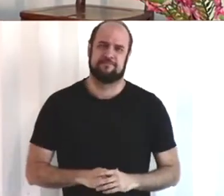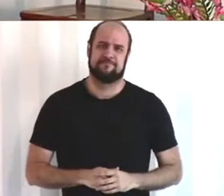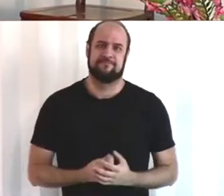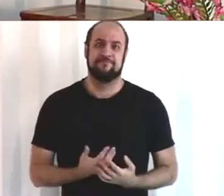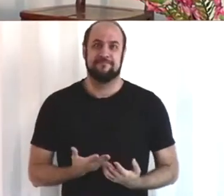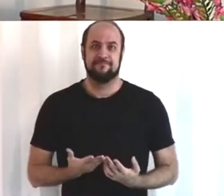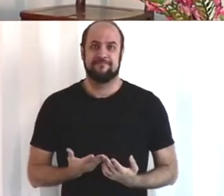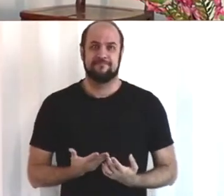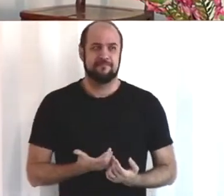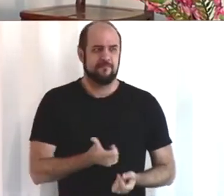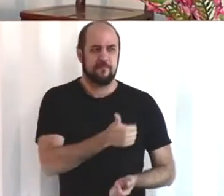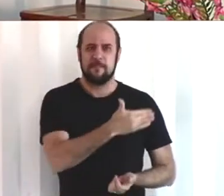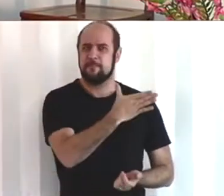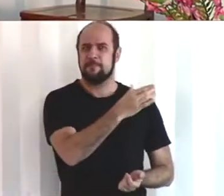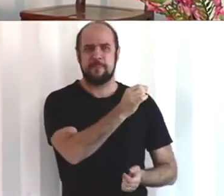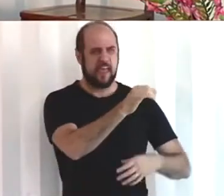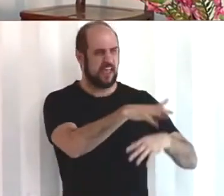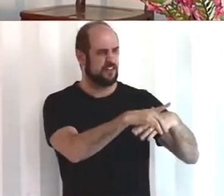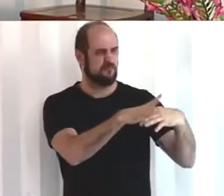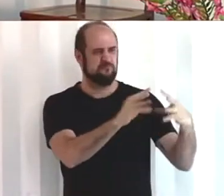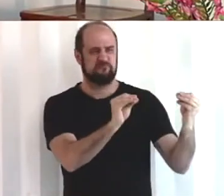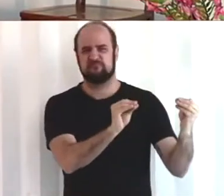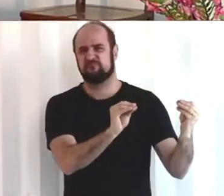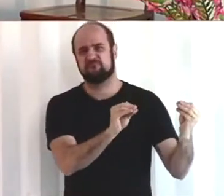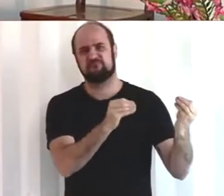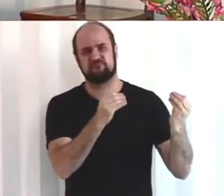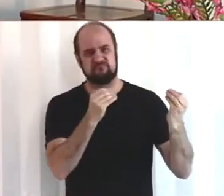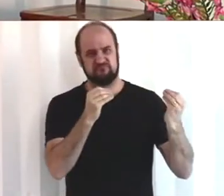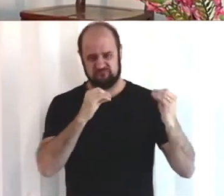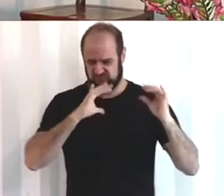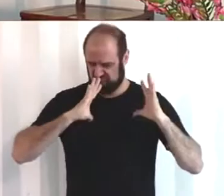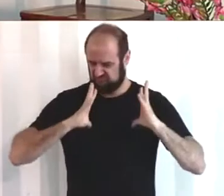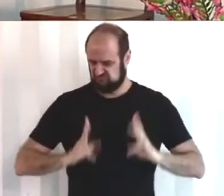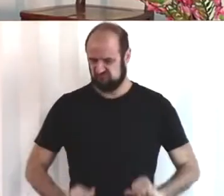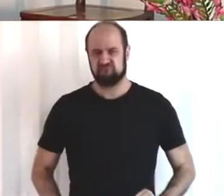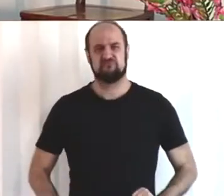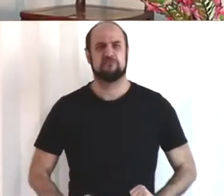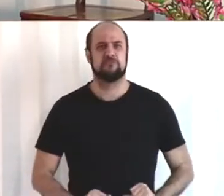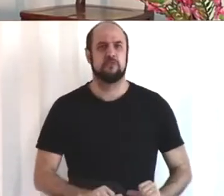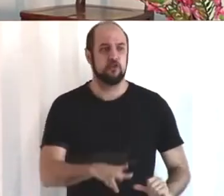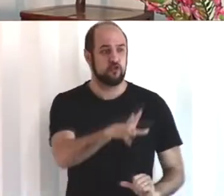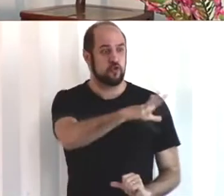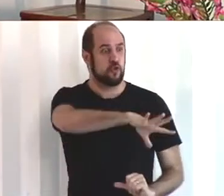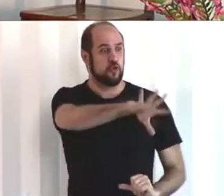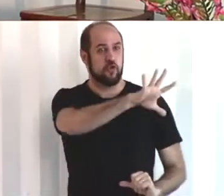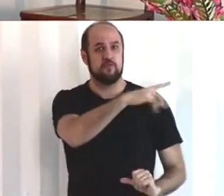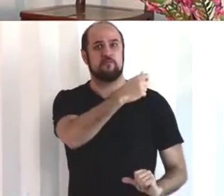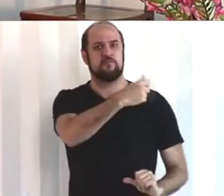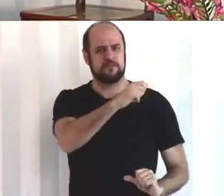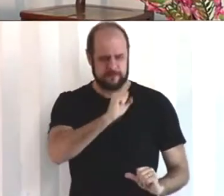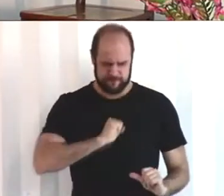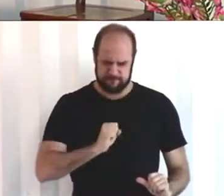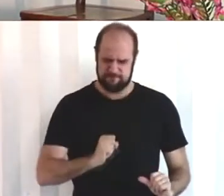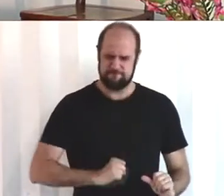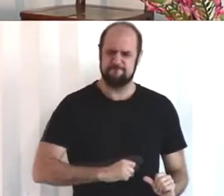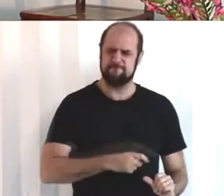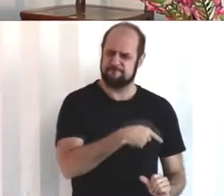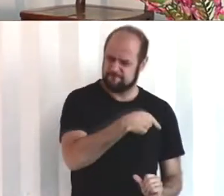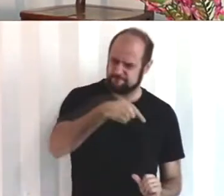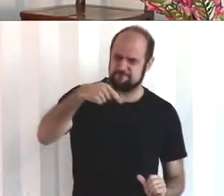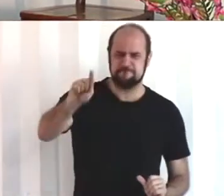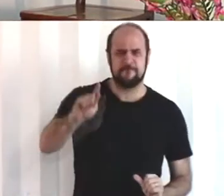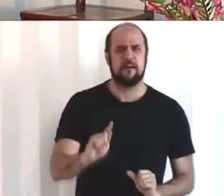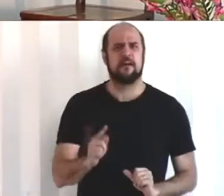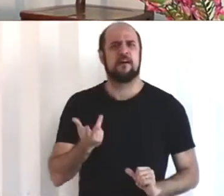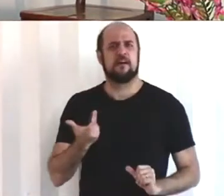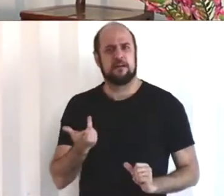Todos foram curados da lepra. Todos precisavam comparecer diante do sacerdote e cumprir uma série de rituais. Se